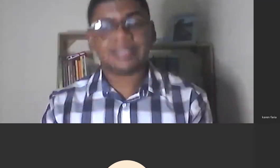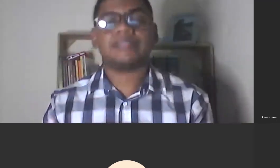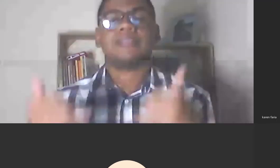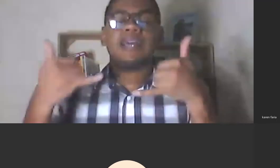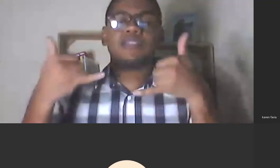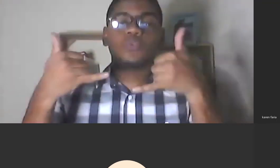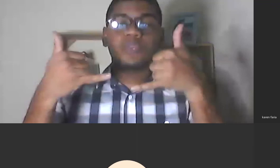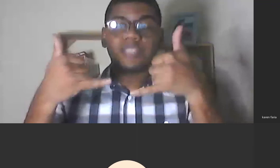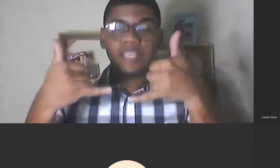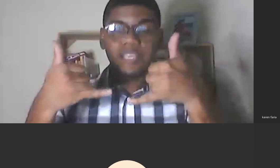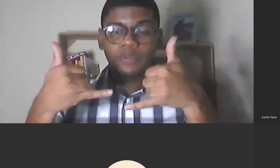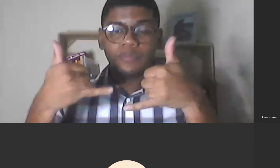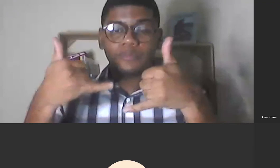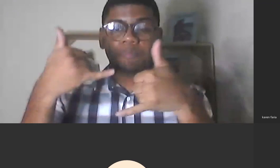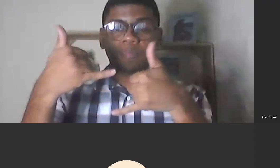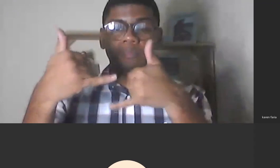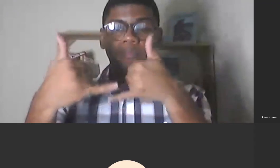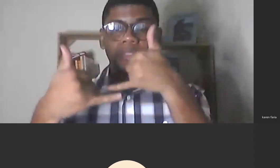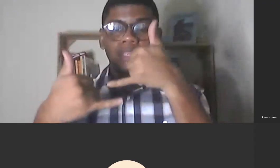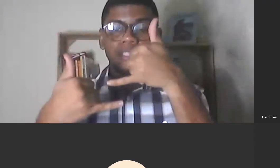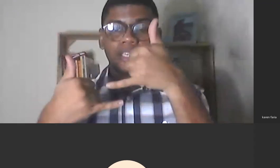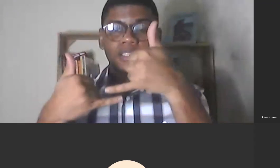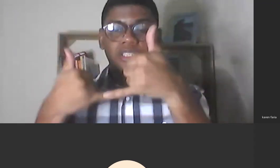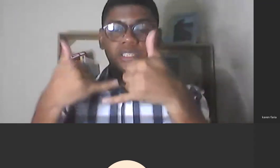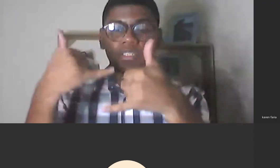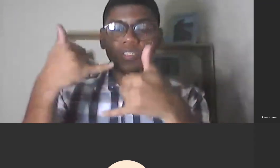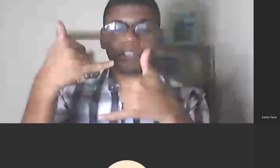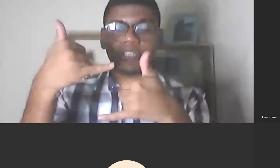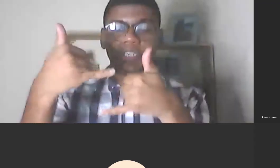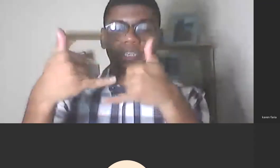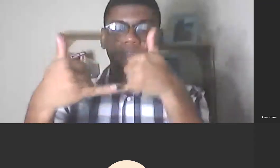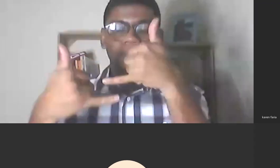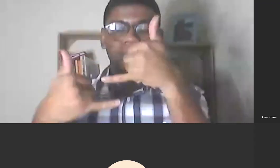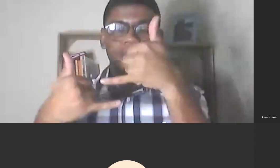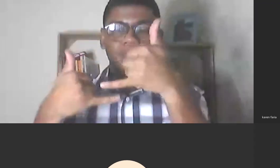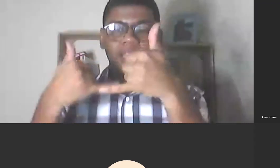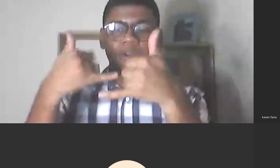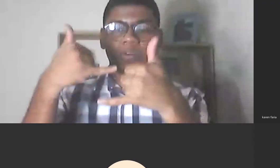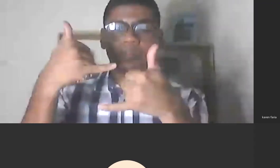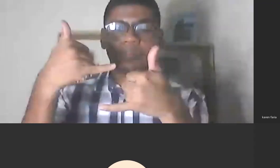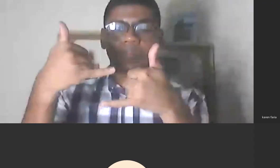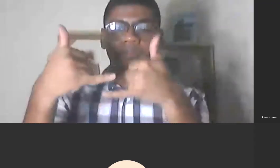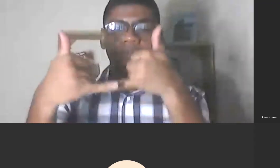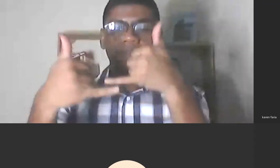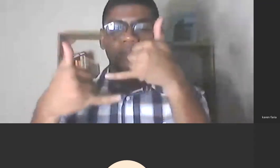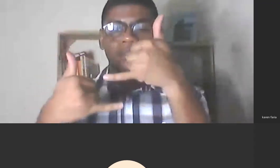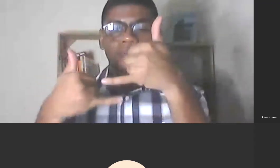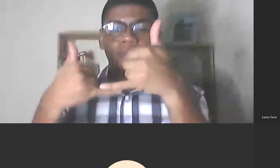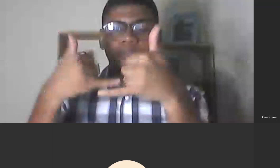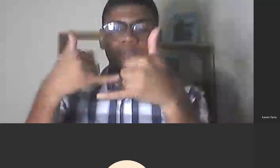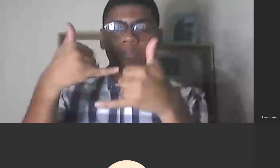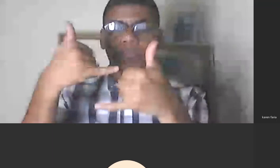Brincar. As duas em Y e a gente gira, tá? Ó.